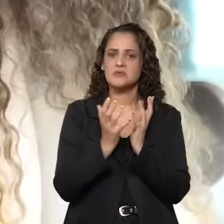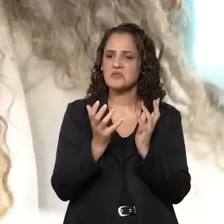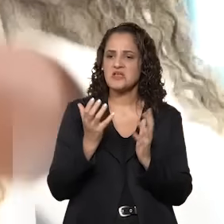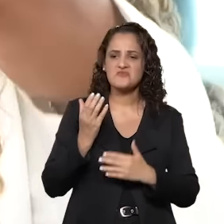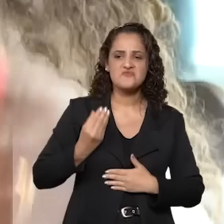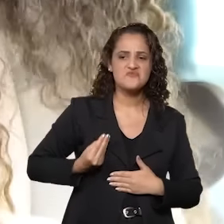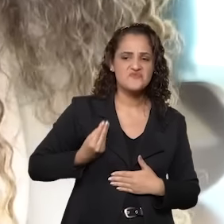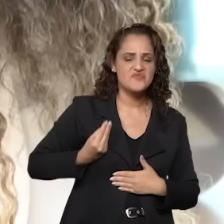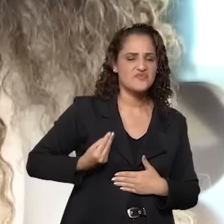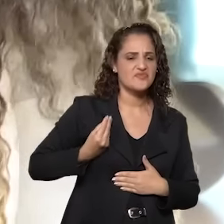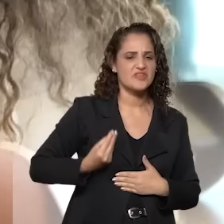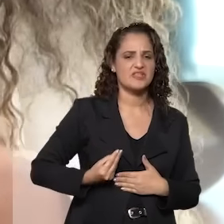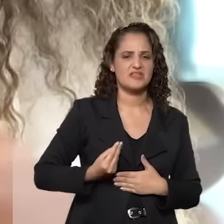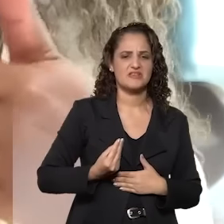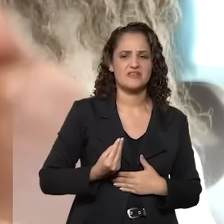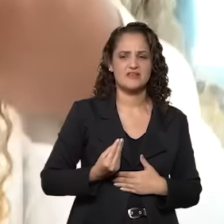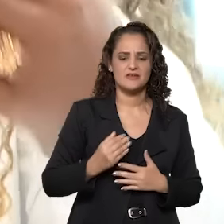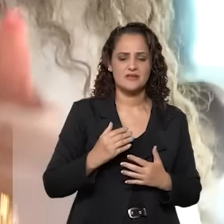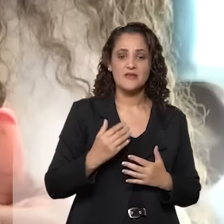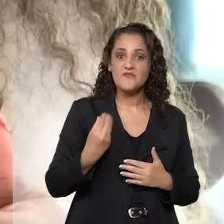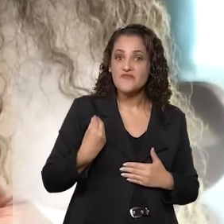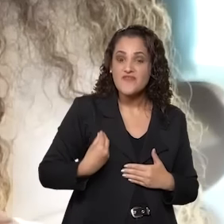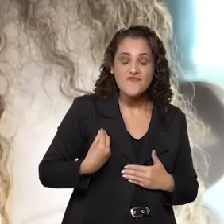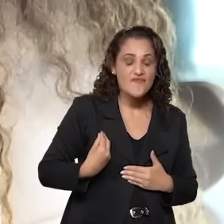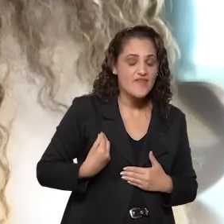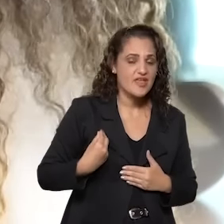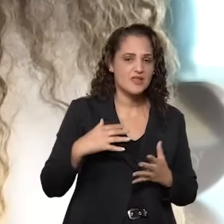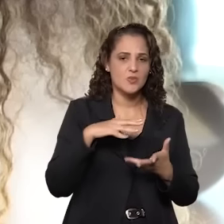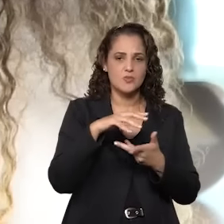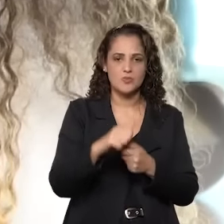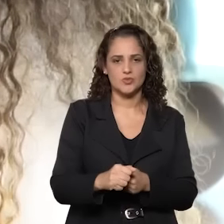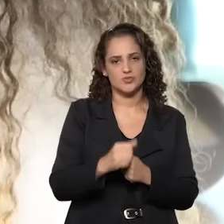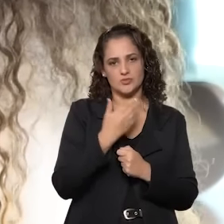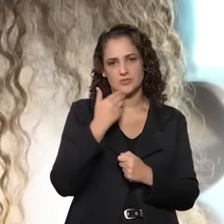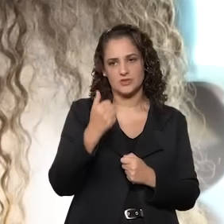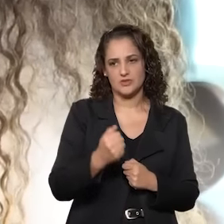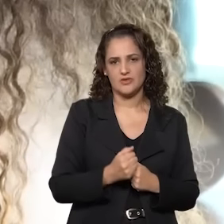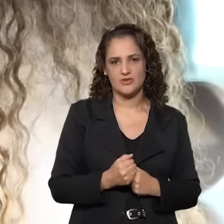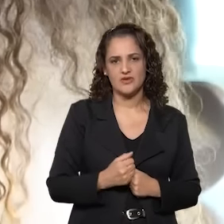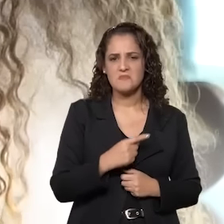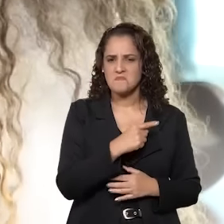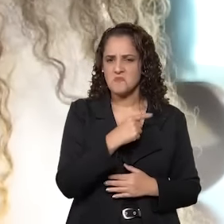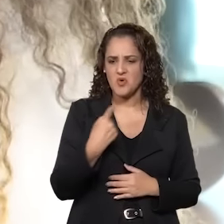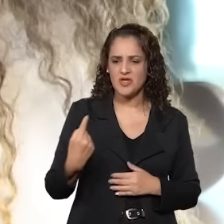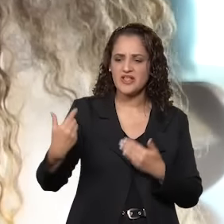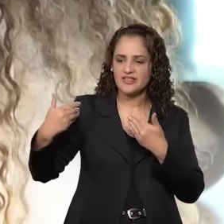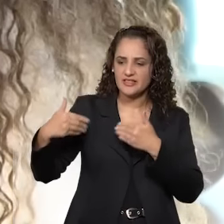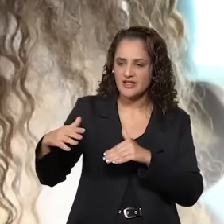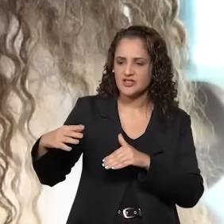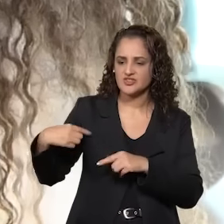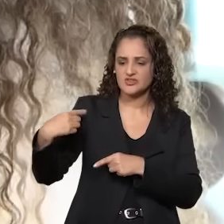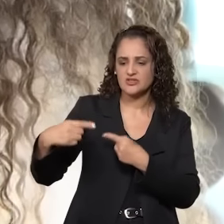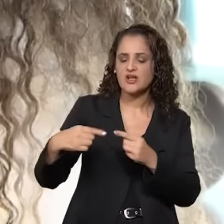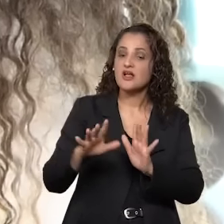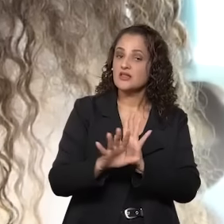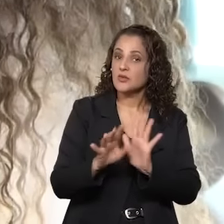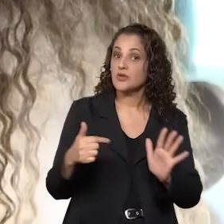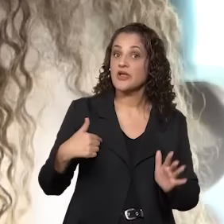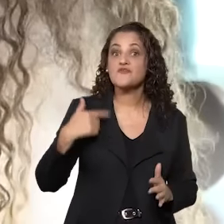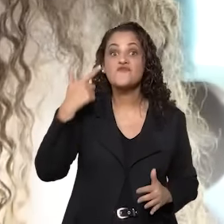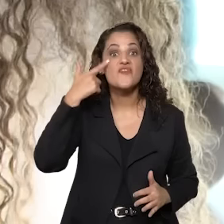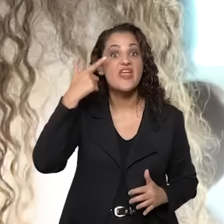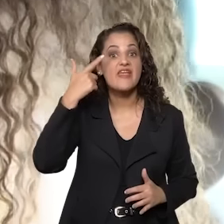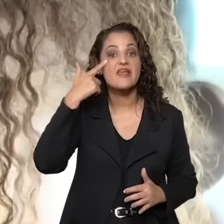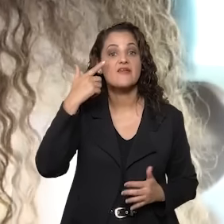pros meus sobrinhos e paraas novas gerações eu quero viver neste mundo melhor então se eu quero viver nesse mundo melhor eu preciso acelerar um pouquinho esse